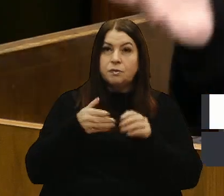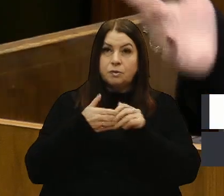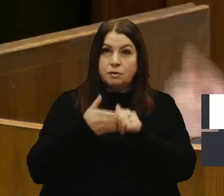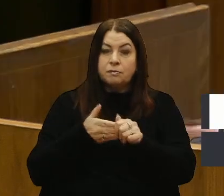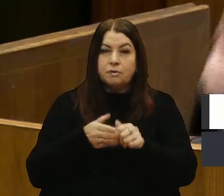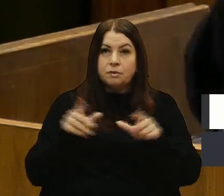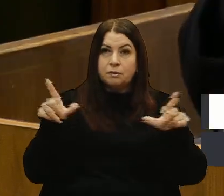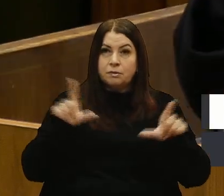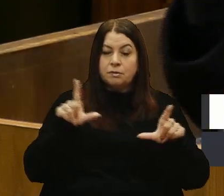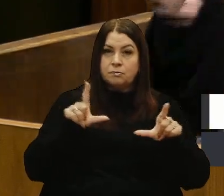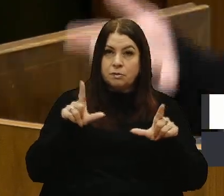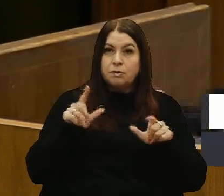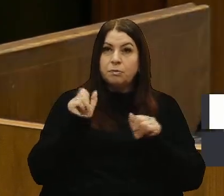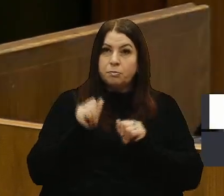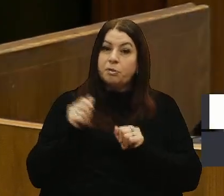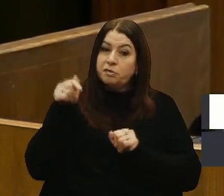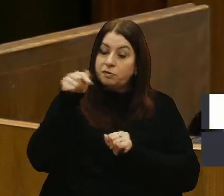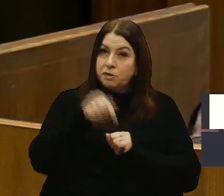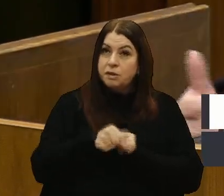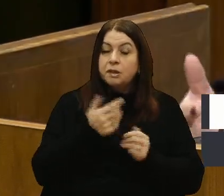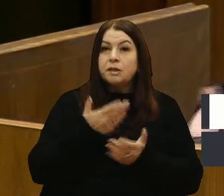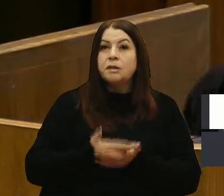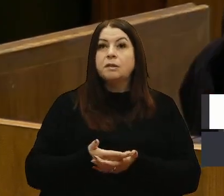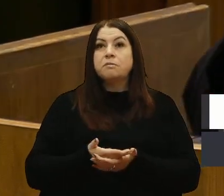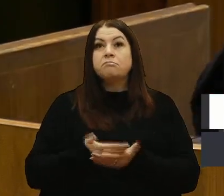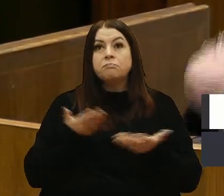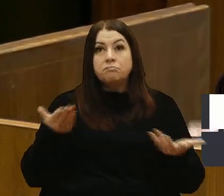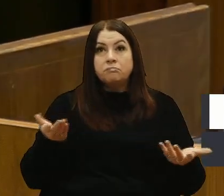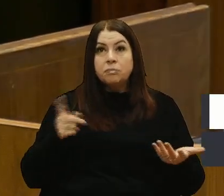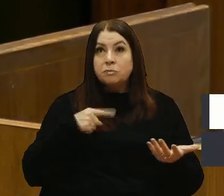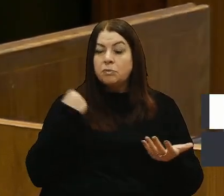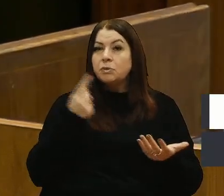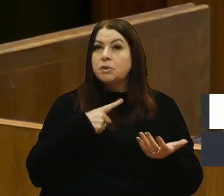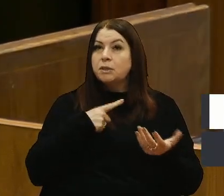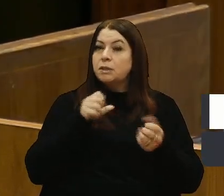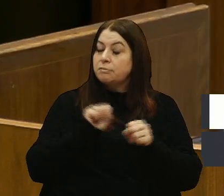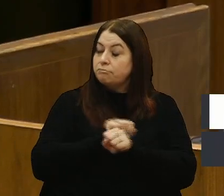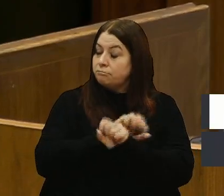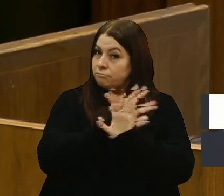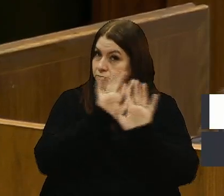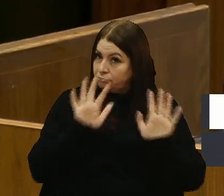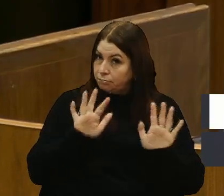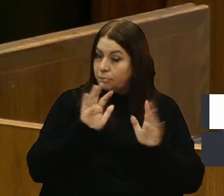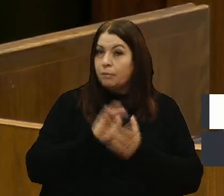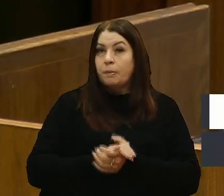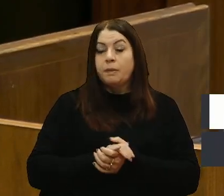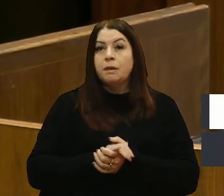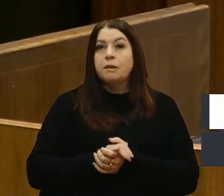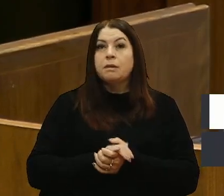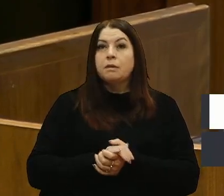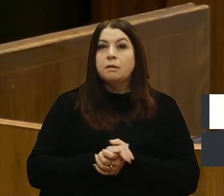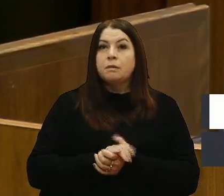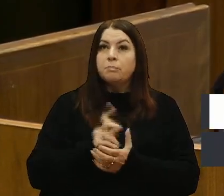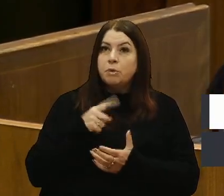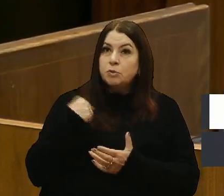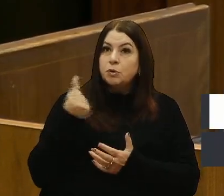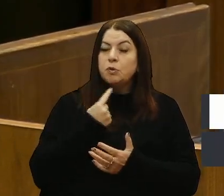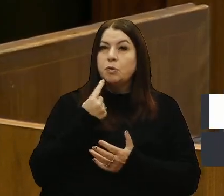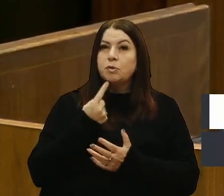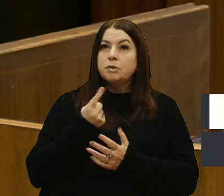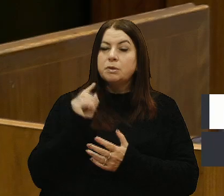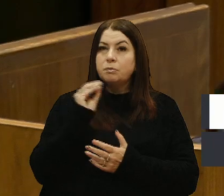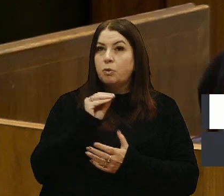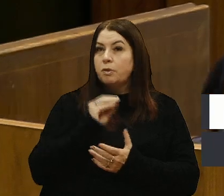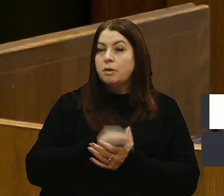acompanha pela TV, podem vir aqui. Enfim, a gente tem transparência. Mas a gente